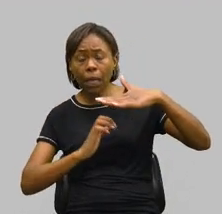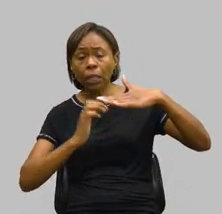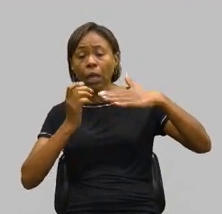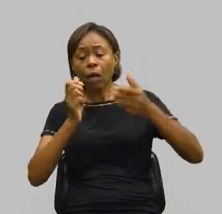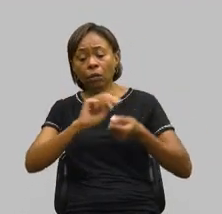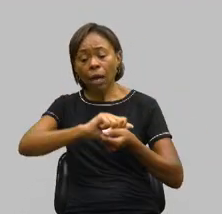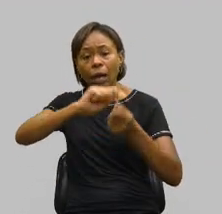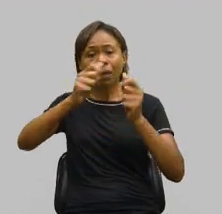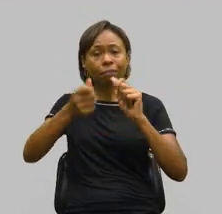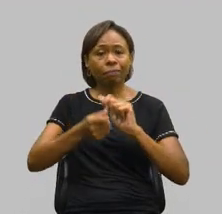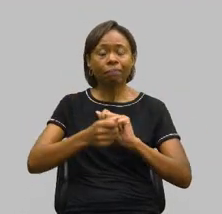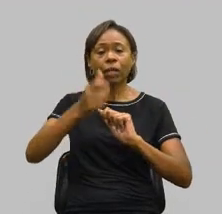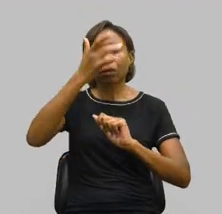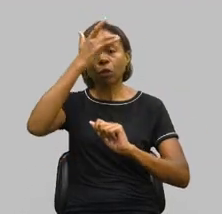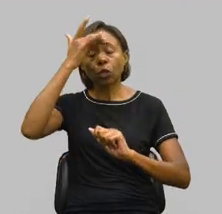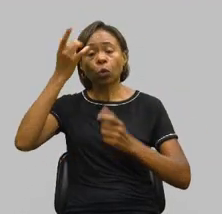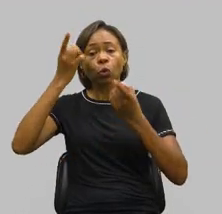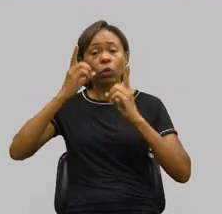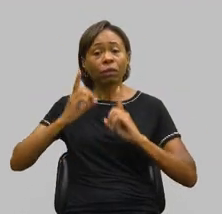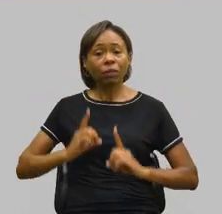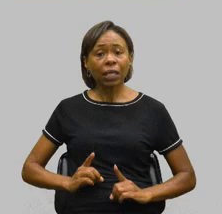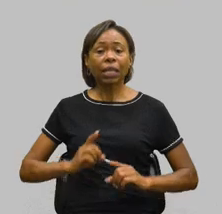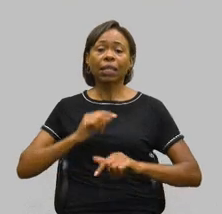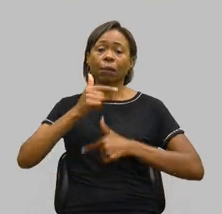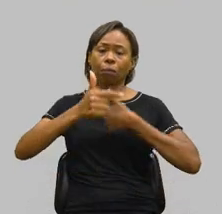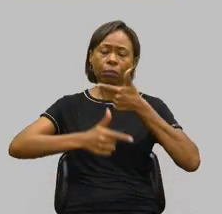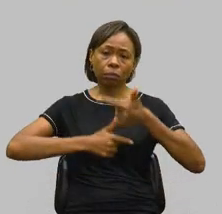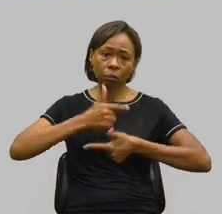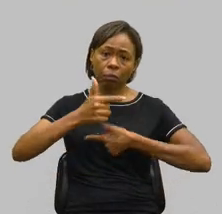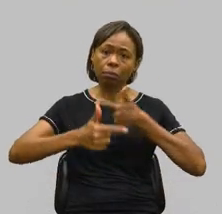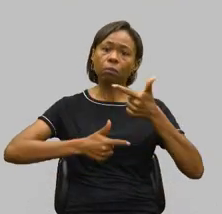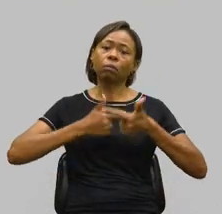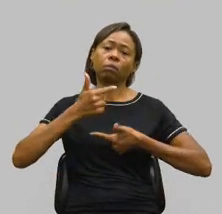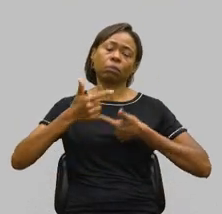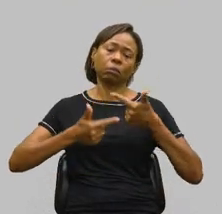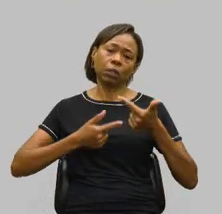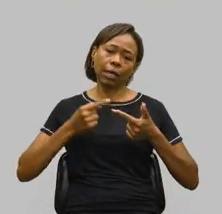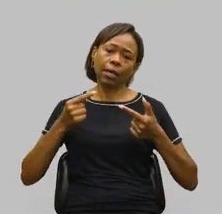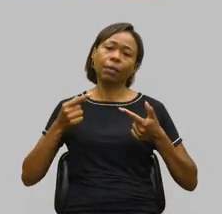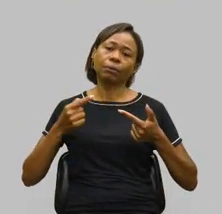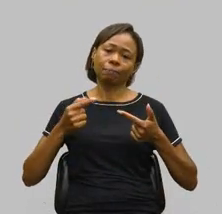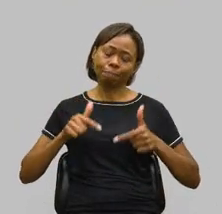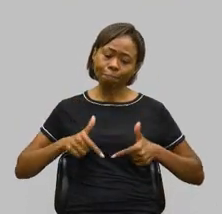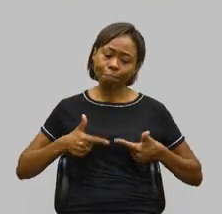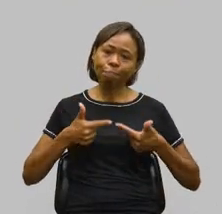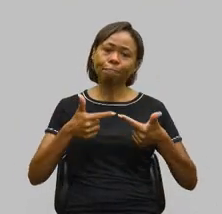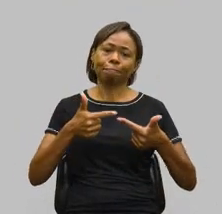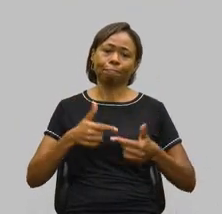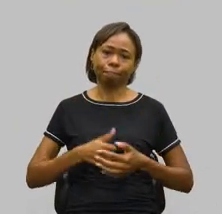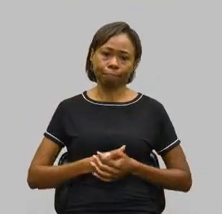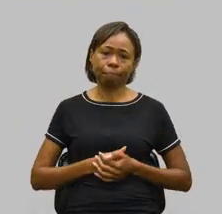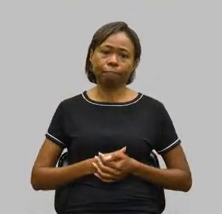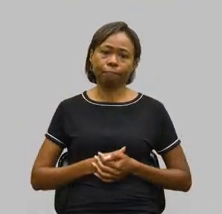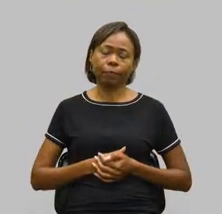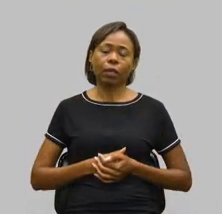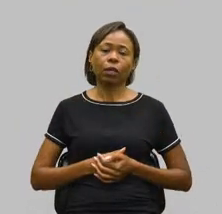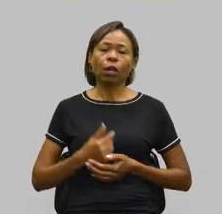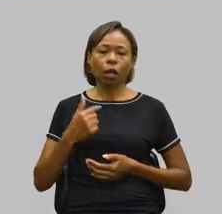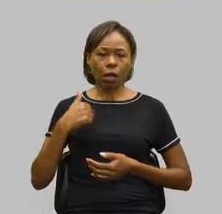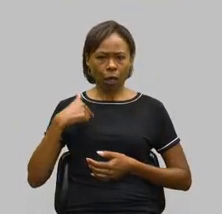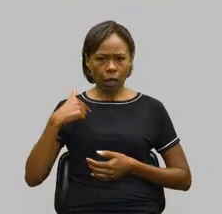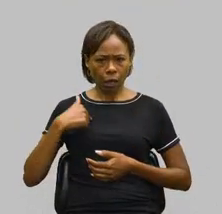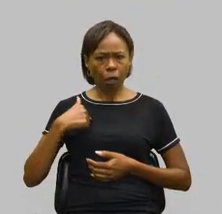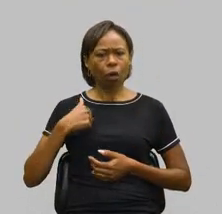possam exercer na Plenitude a sua contribuição no mercado de trabalho Conte com o meu